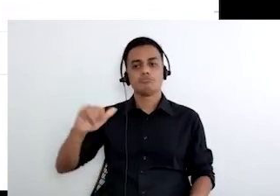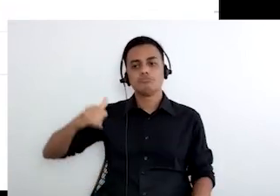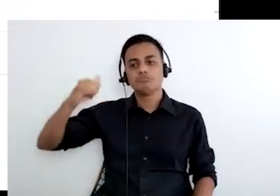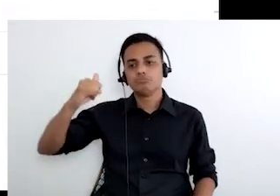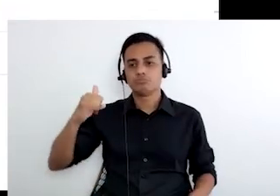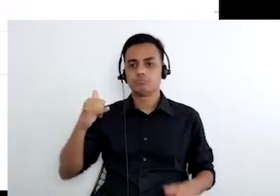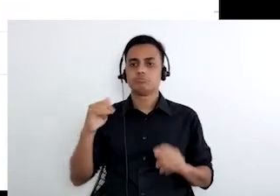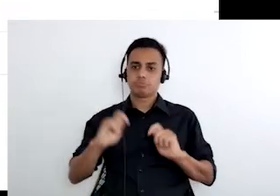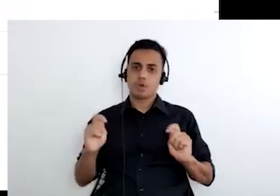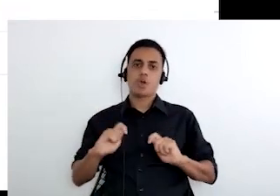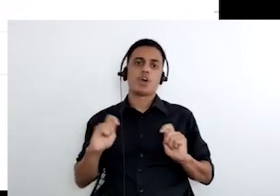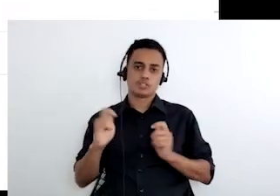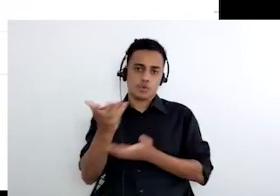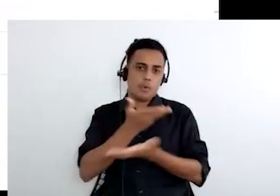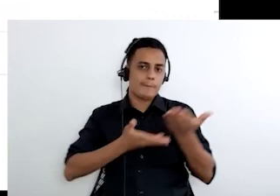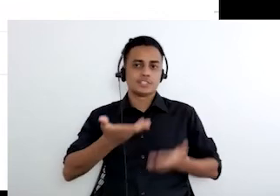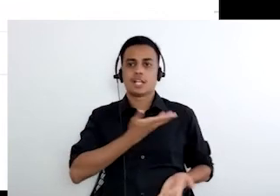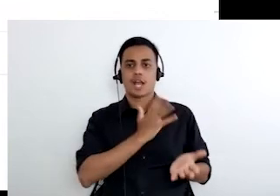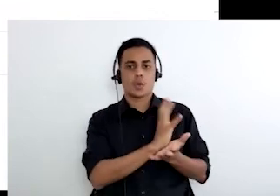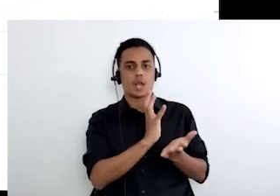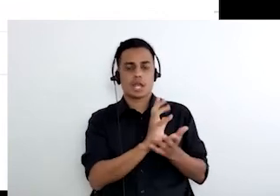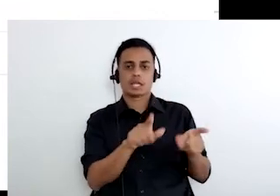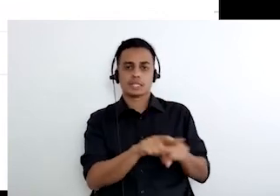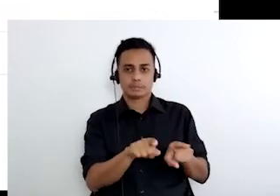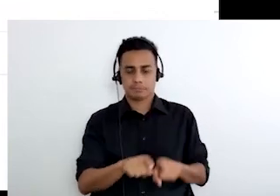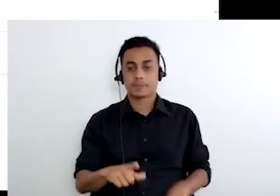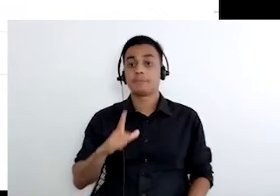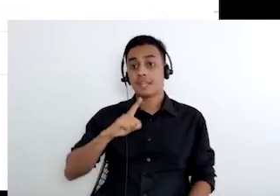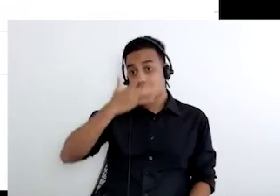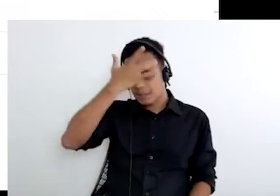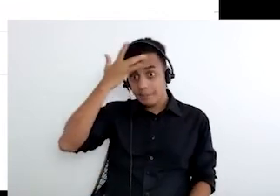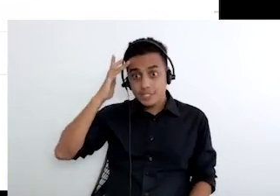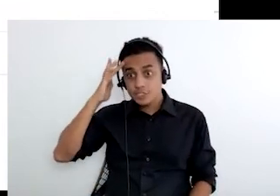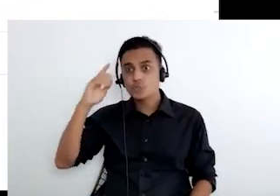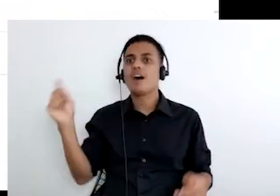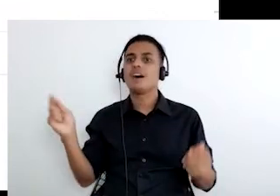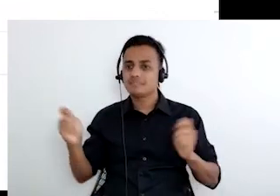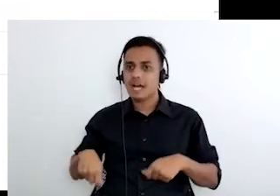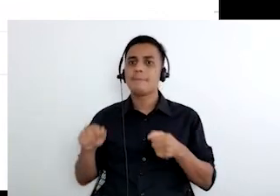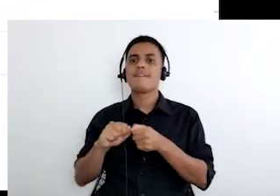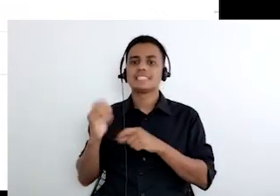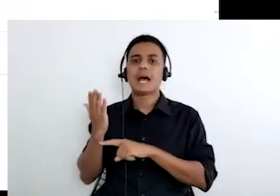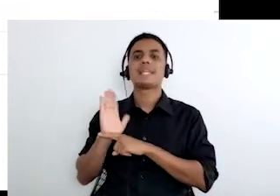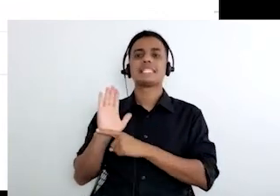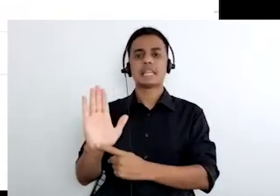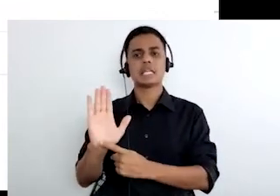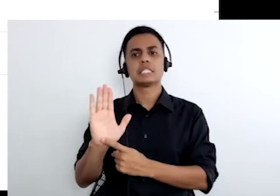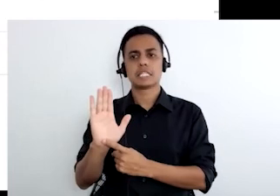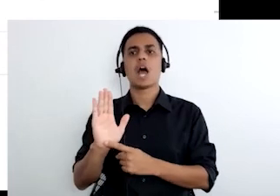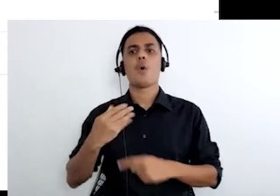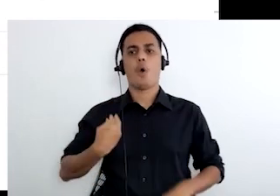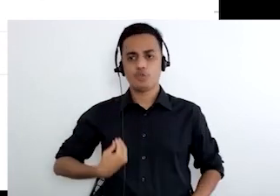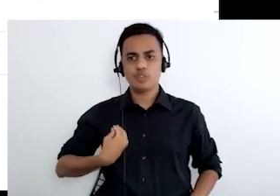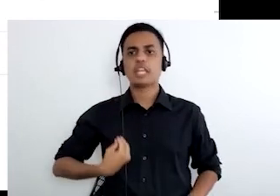assim, e compartilhar com colegas e tudo, né? Existem pessoas que conseguem fazer apresentações usando o Sonic Pi, apresentações ao vivo,